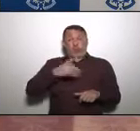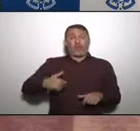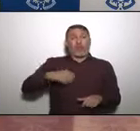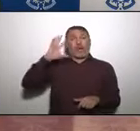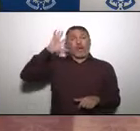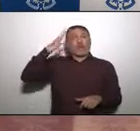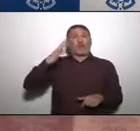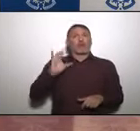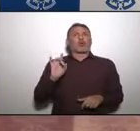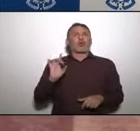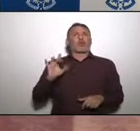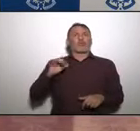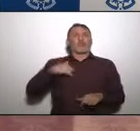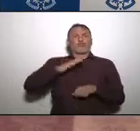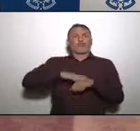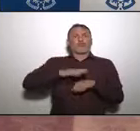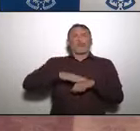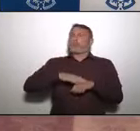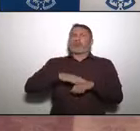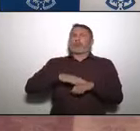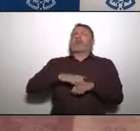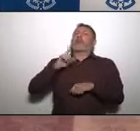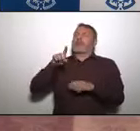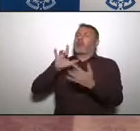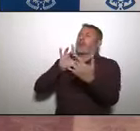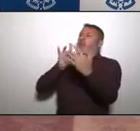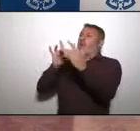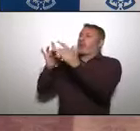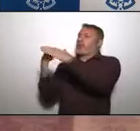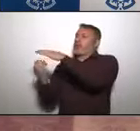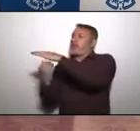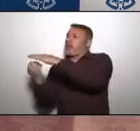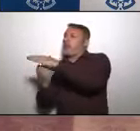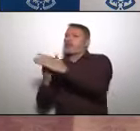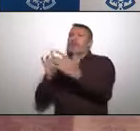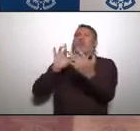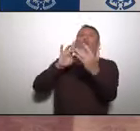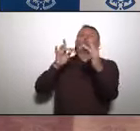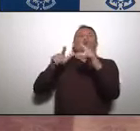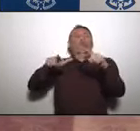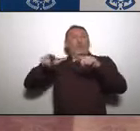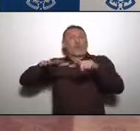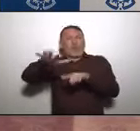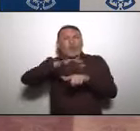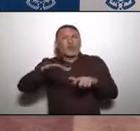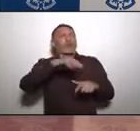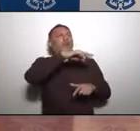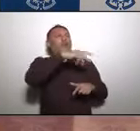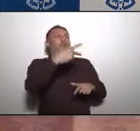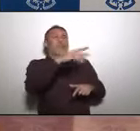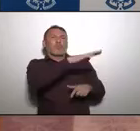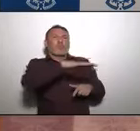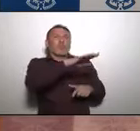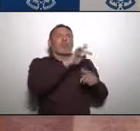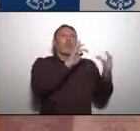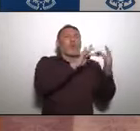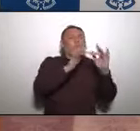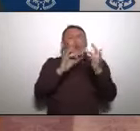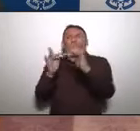o governo tomar uma decisão, a gente tem que ouvir o setor empresarial, os trabalhadores, o Ministério Público, para que juntos a